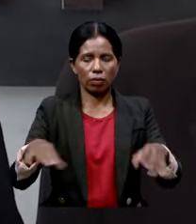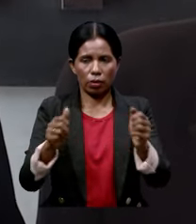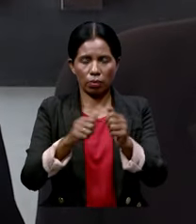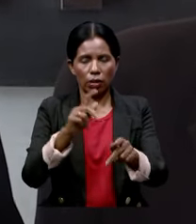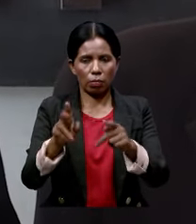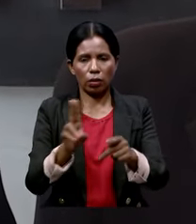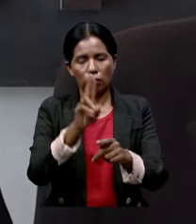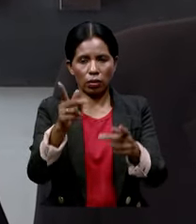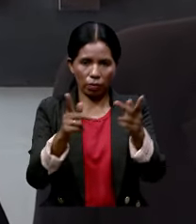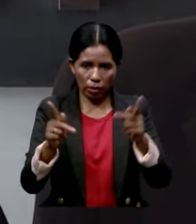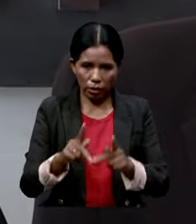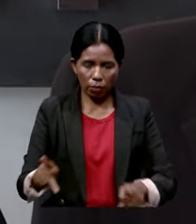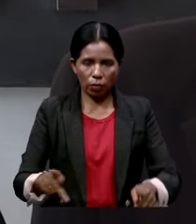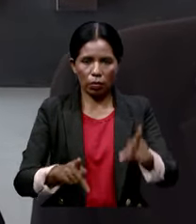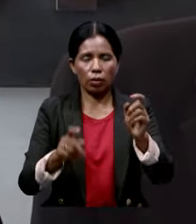o espaço público, a tu.